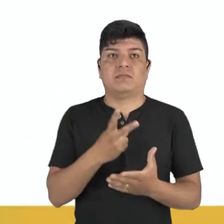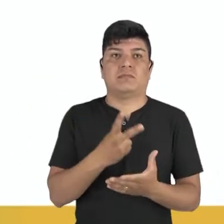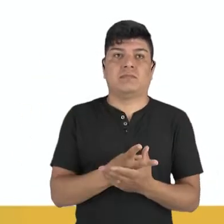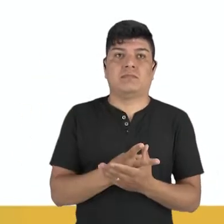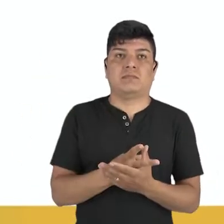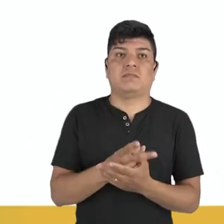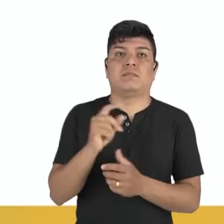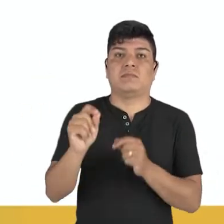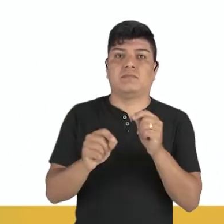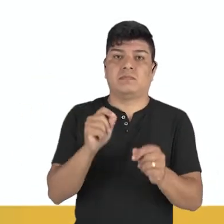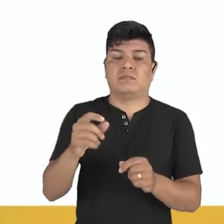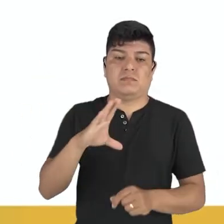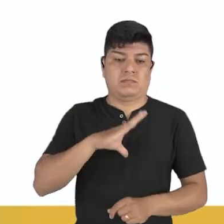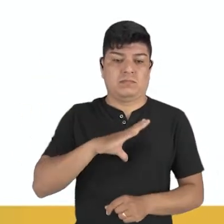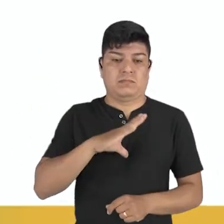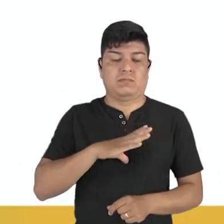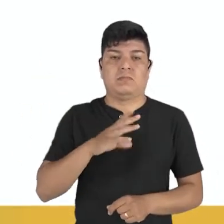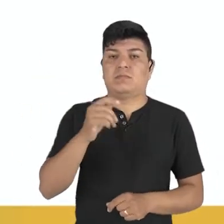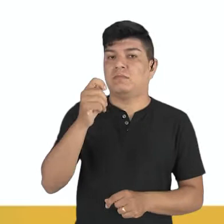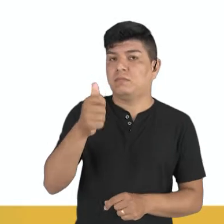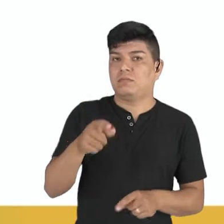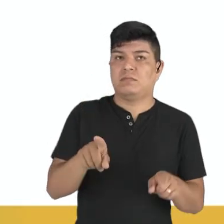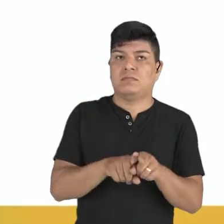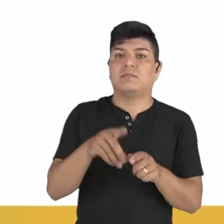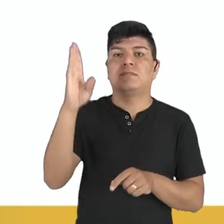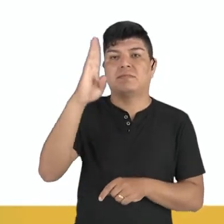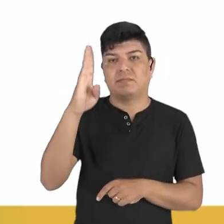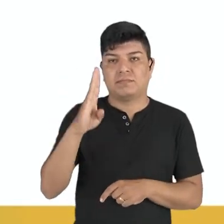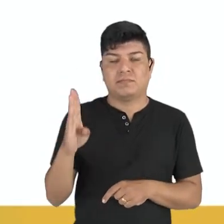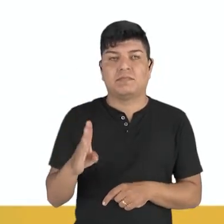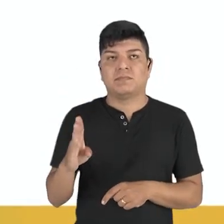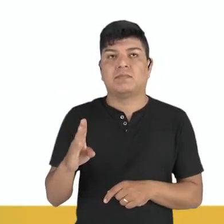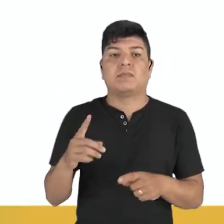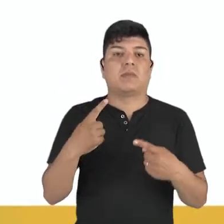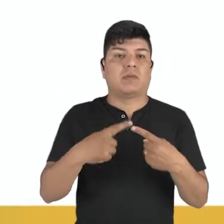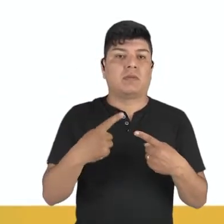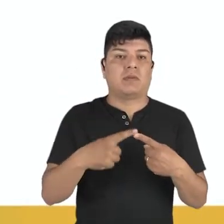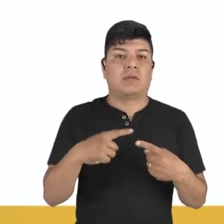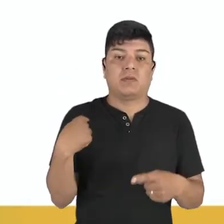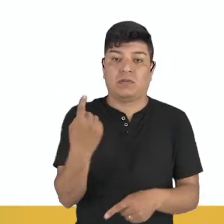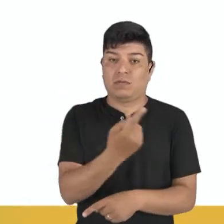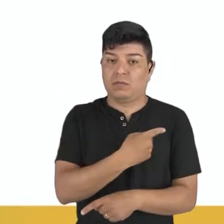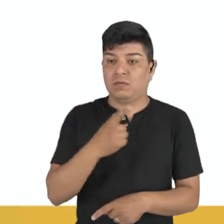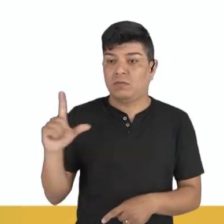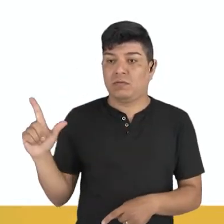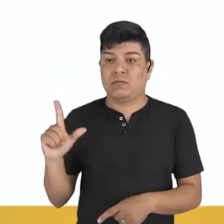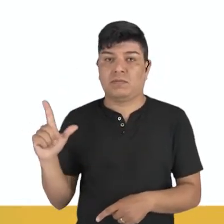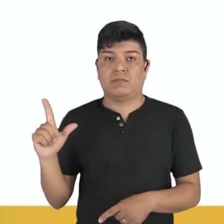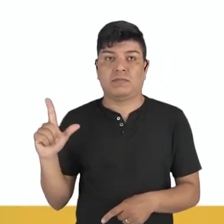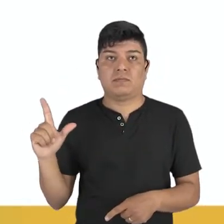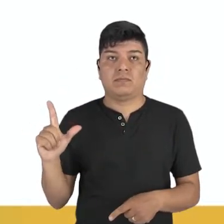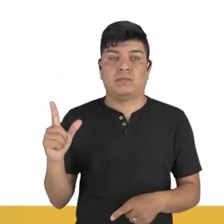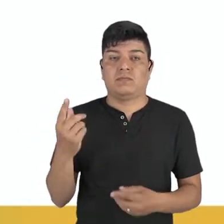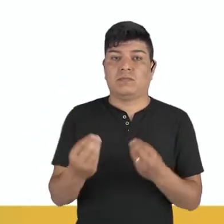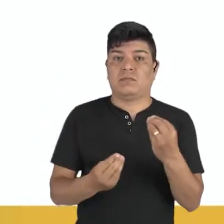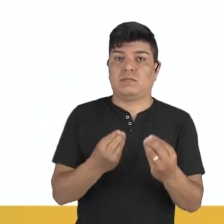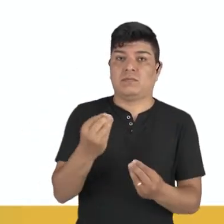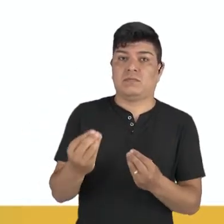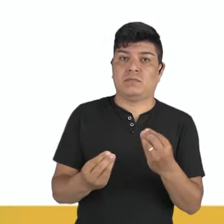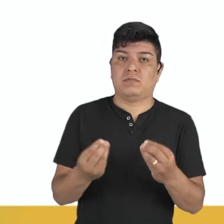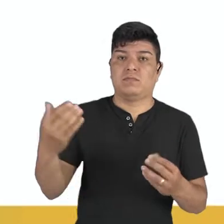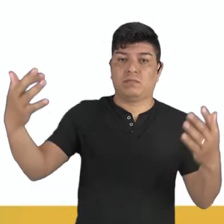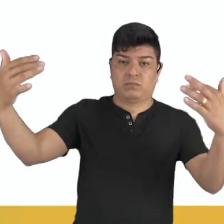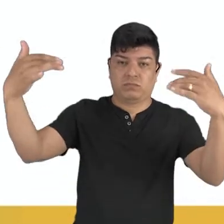vão falar um pouco da literatura portuguesa e um pouco da literatura brasileira porque a nossa literatura como nós fomos